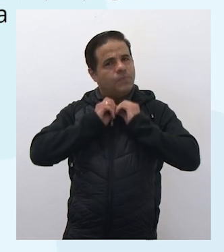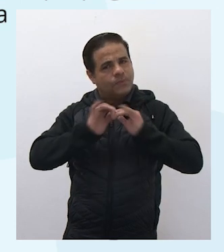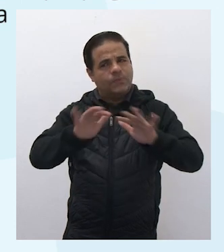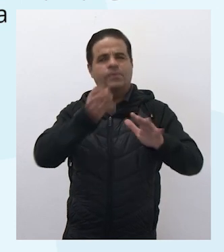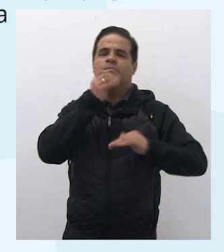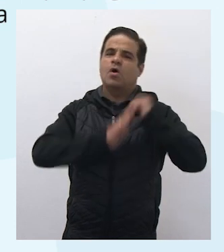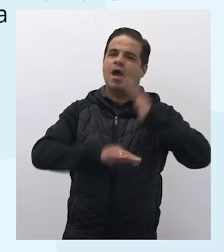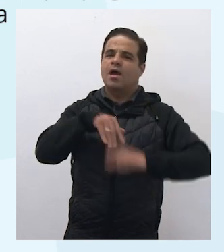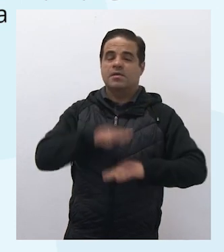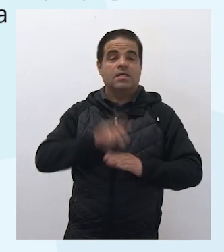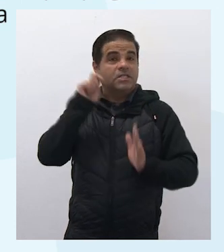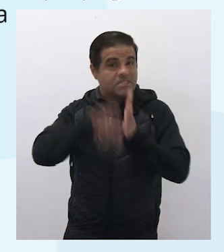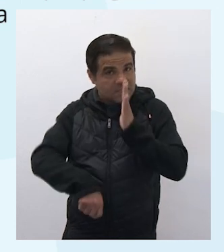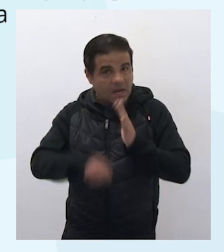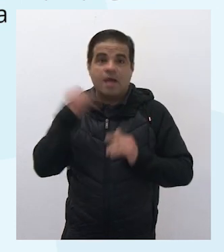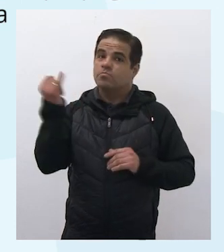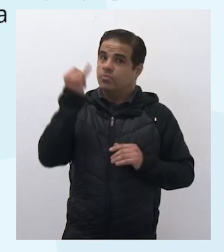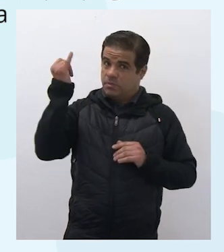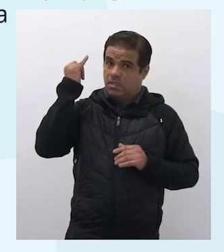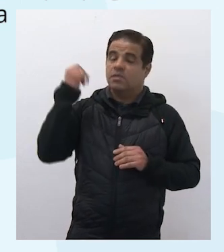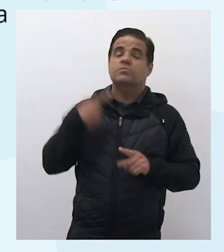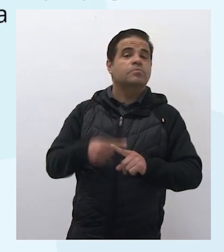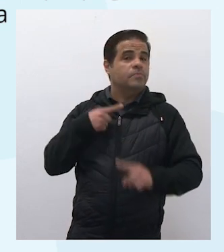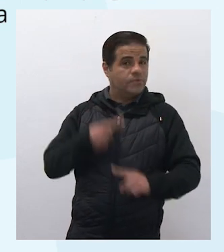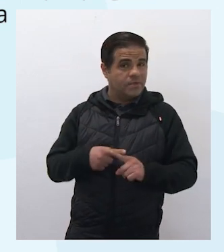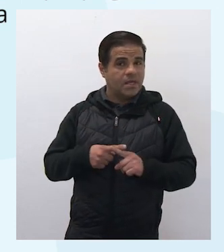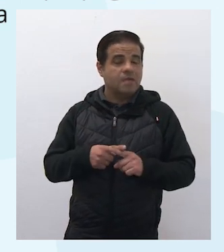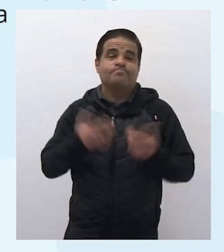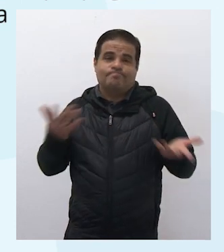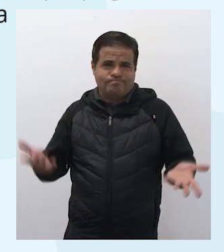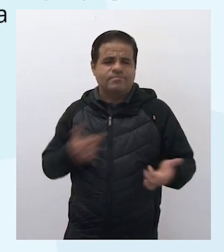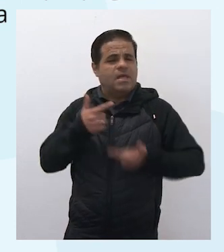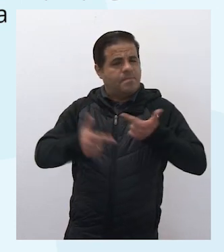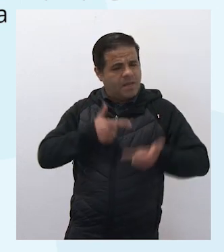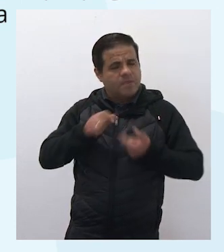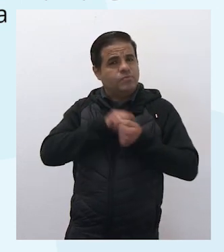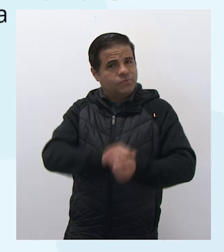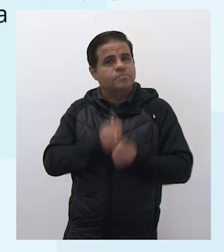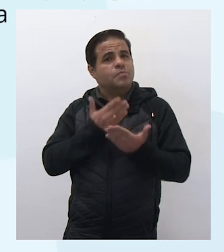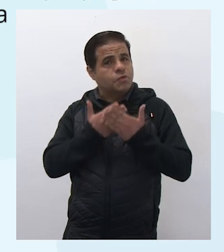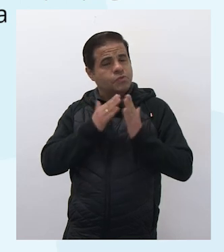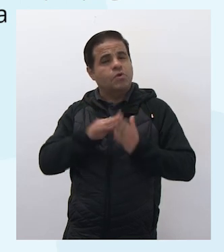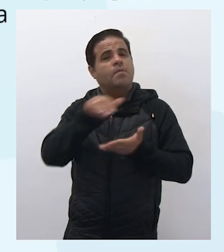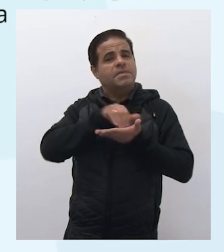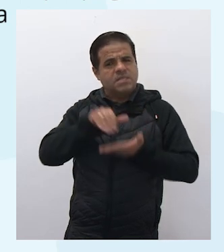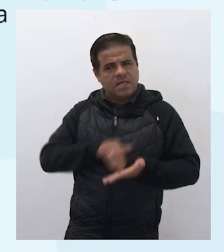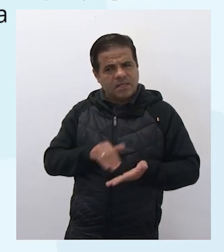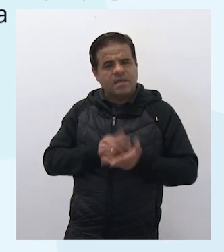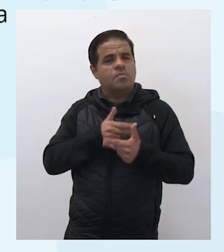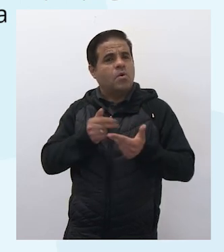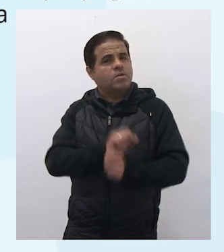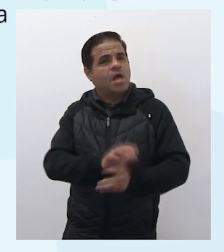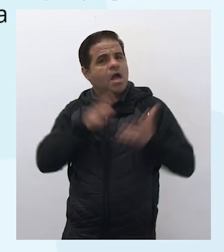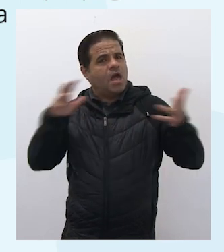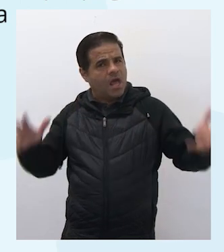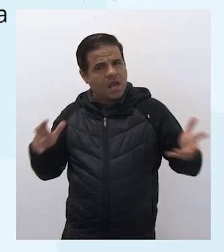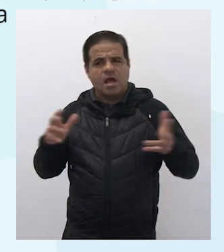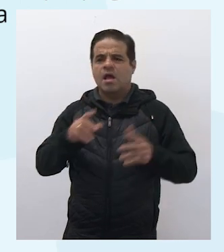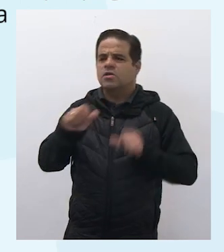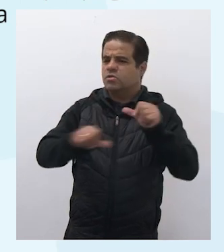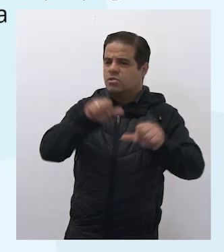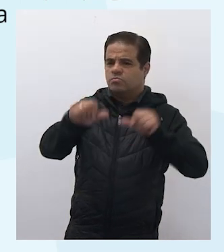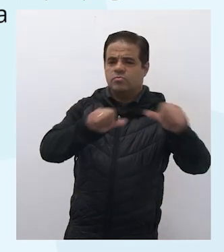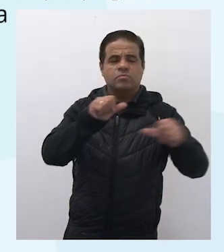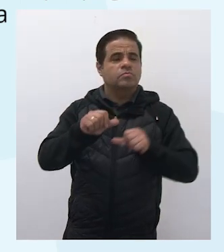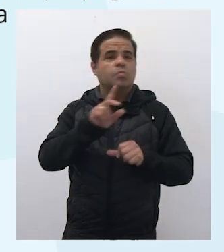boas práticas. Registrar é muito importante porque trabalhamos numa escola, numa secretaria, numa coisa grande, que muda,